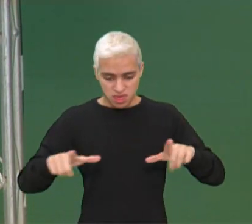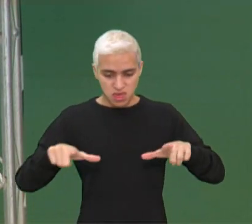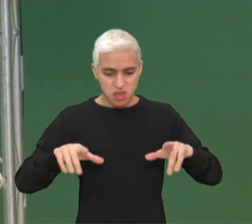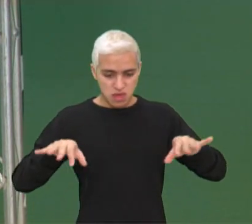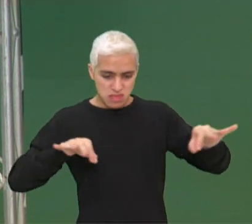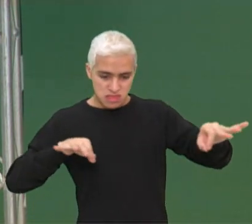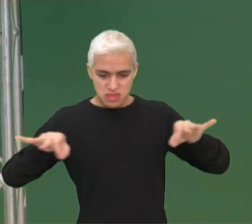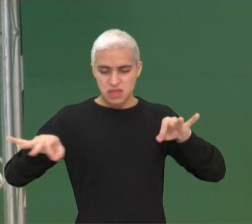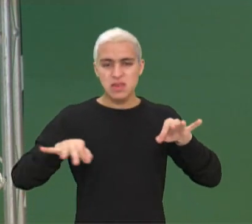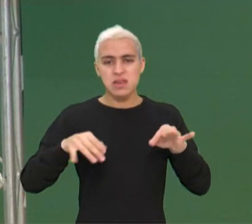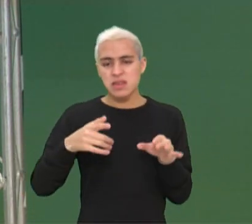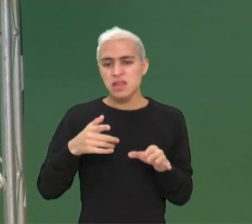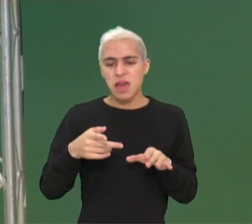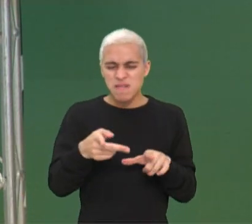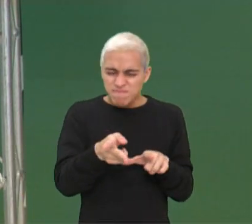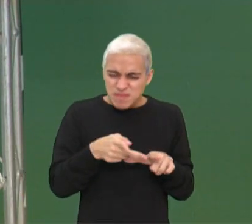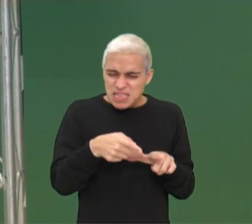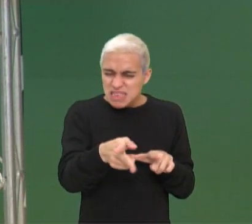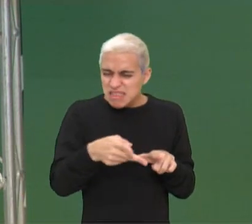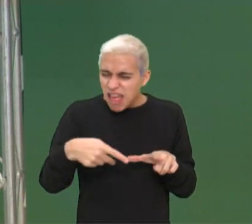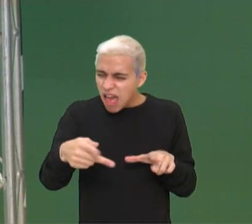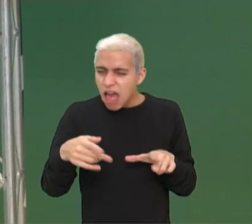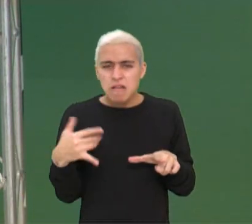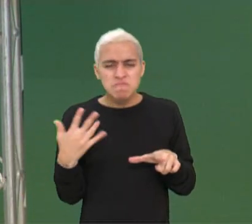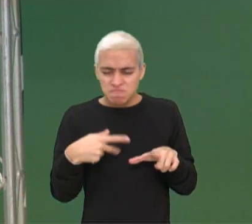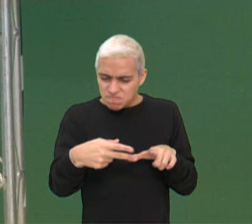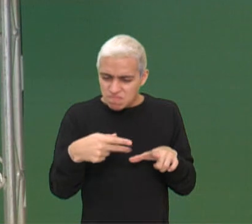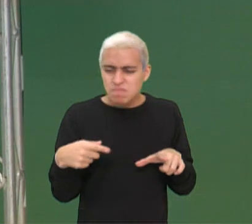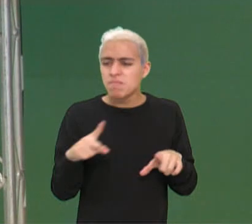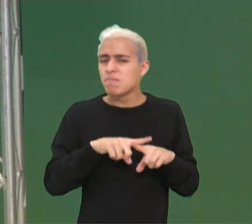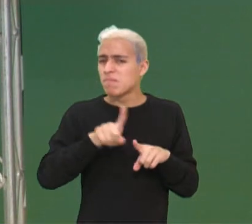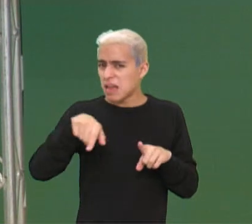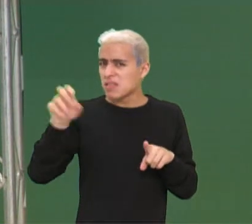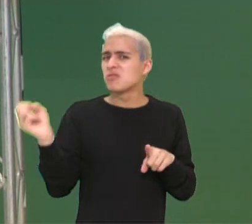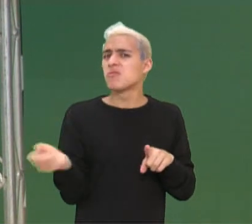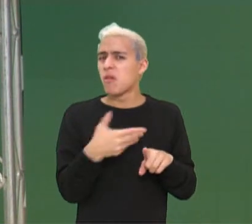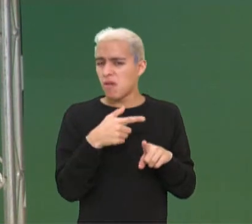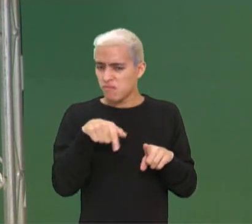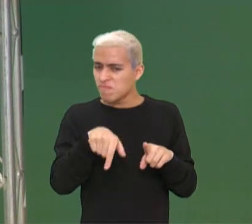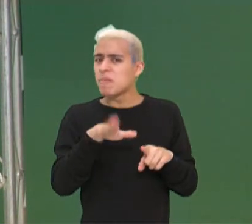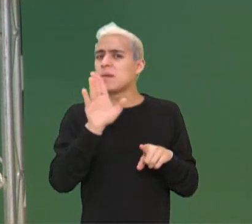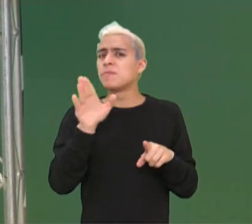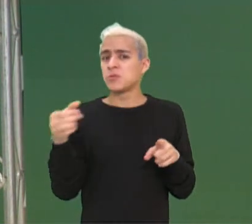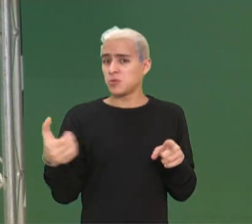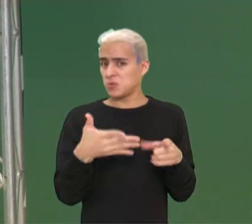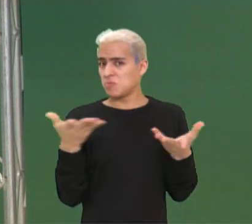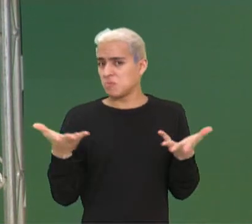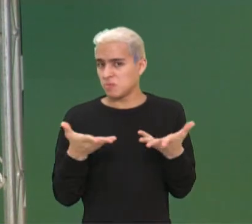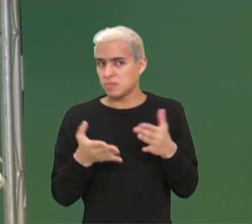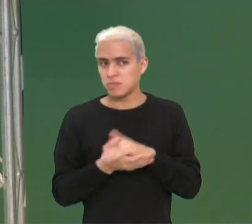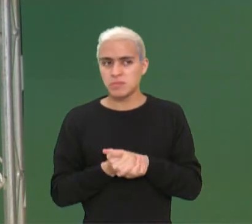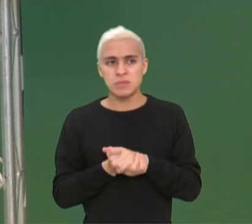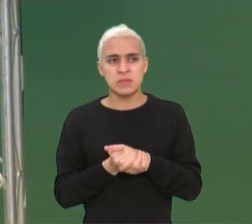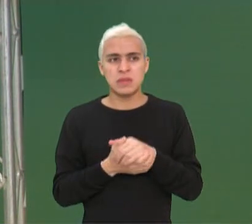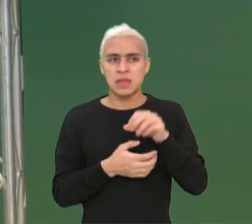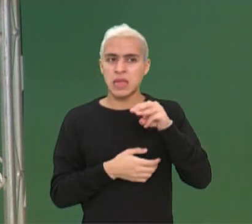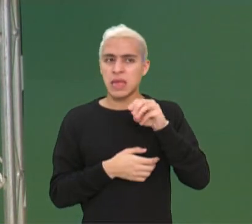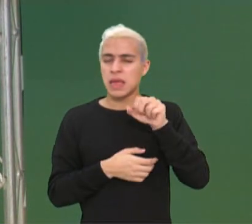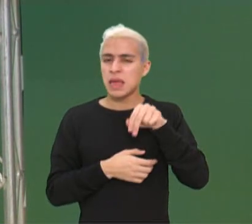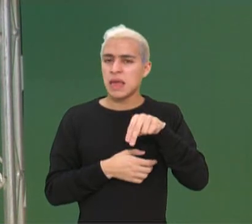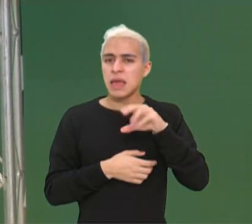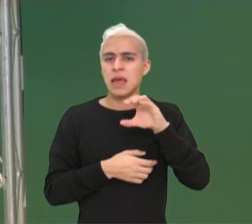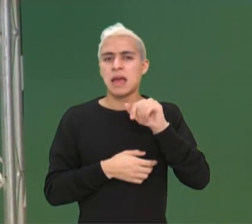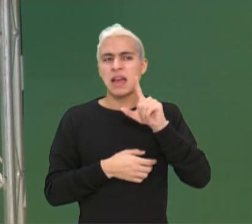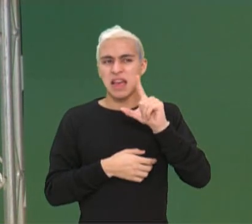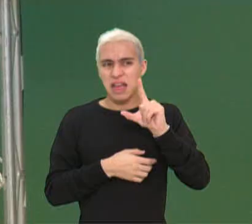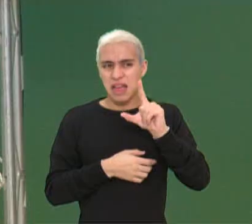né? Pintadinho à mão, já é algo assim mais novo, mais atual. O jogo Mancala, né? 2000 antes de